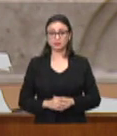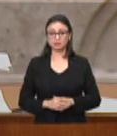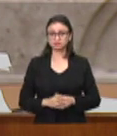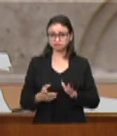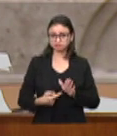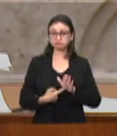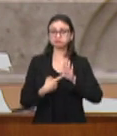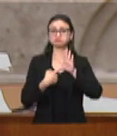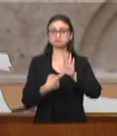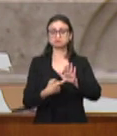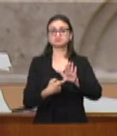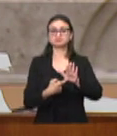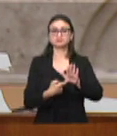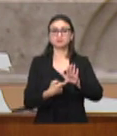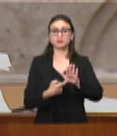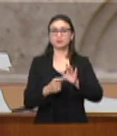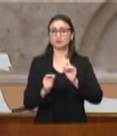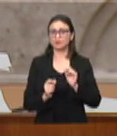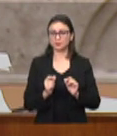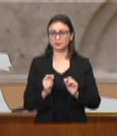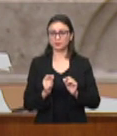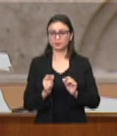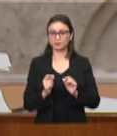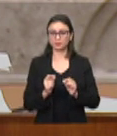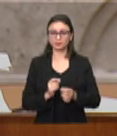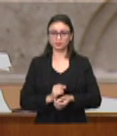acentuado que